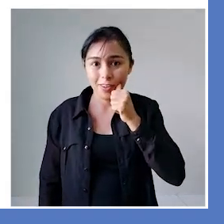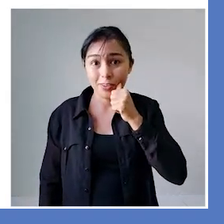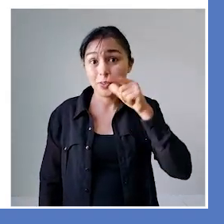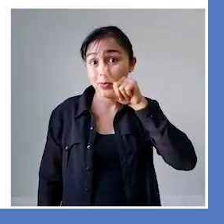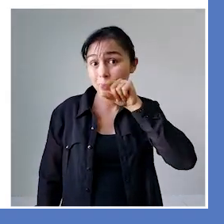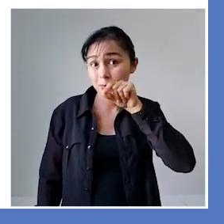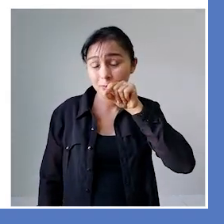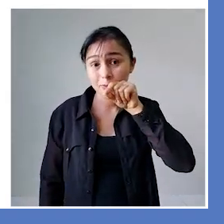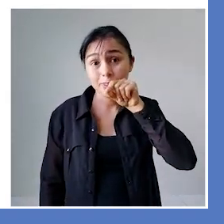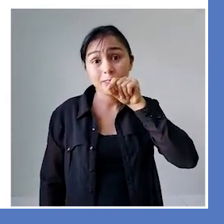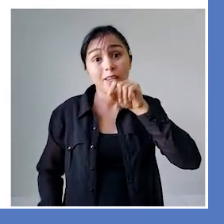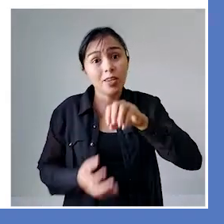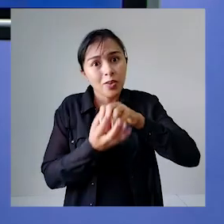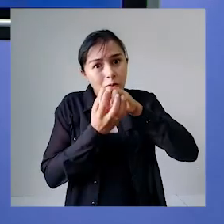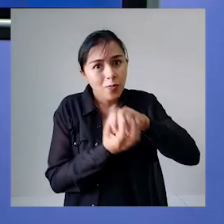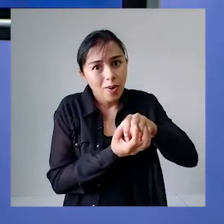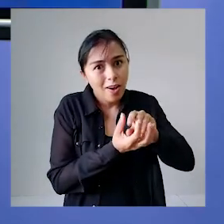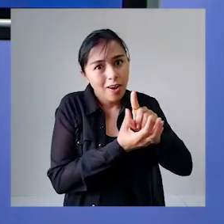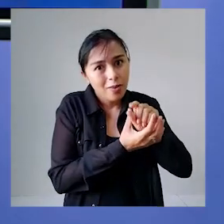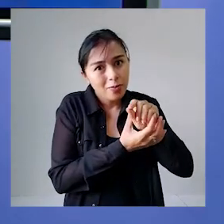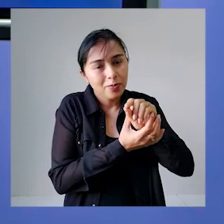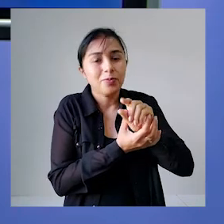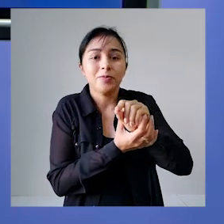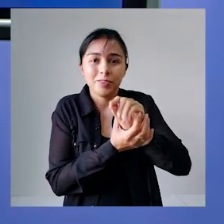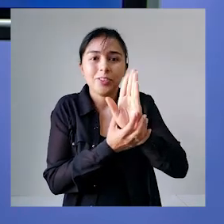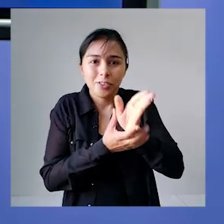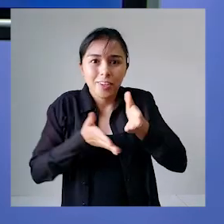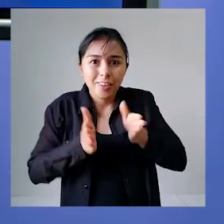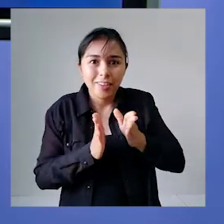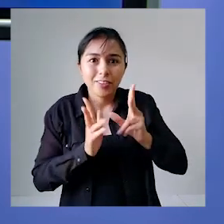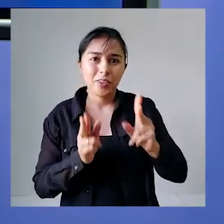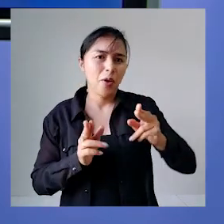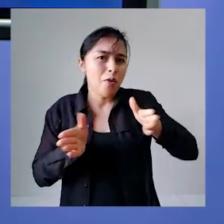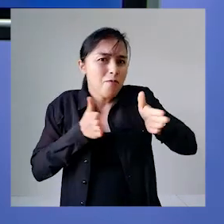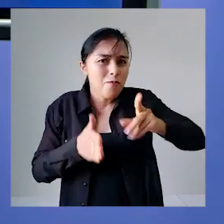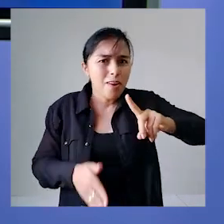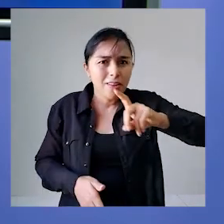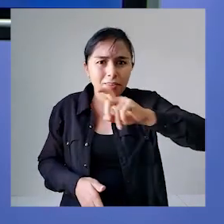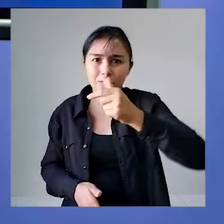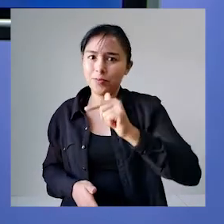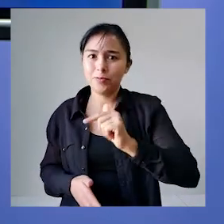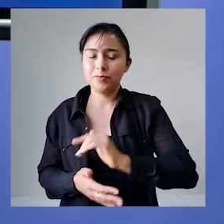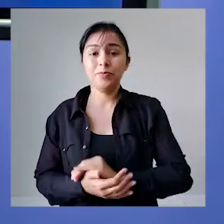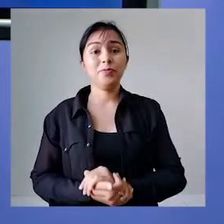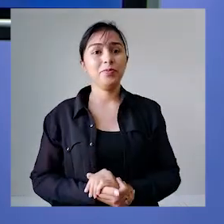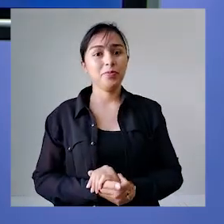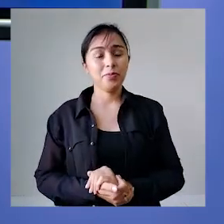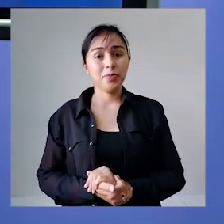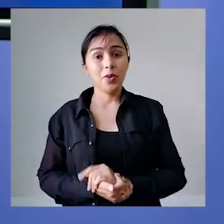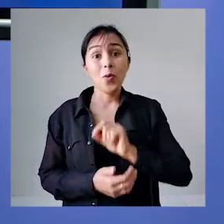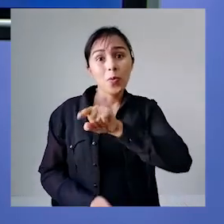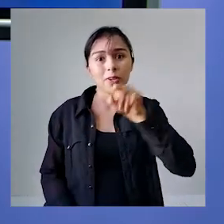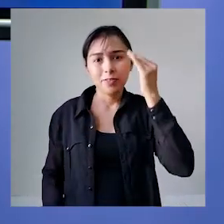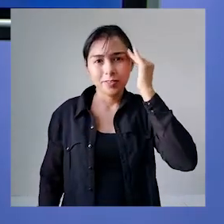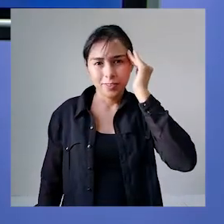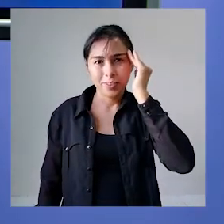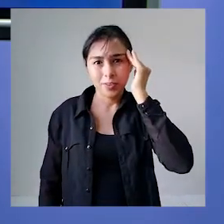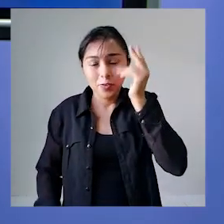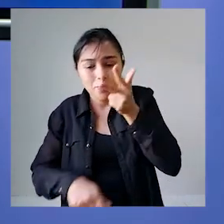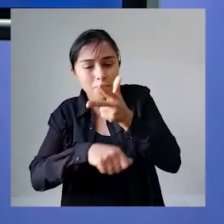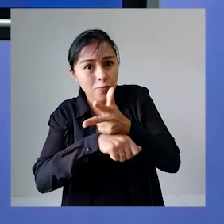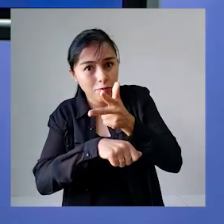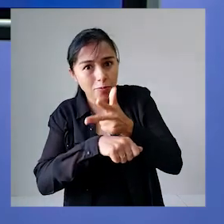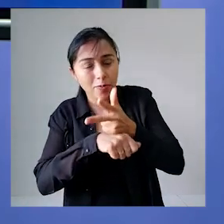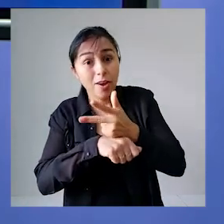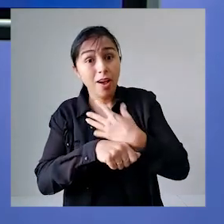aquele desenvolvimento direto. Agora eu tenho um desafio para você. Que tal fotografar ou filmar filhotes de vertebrados? Você